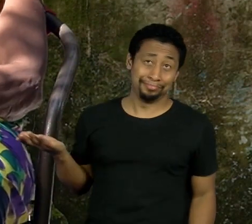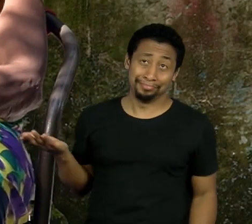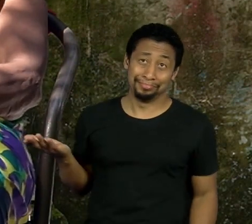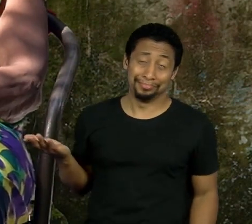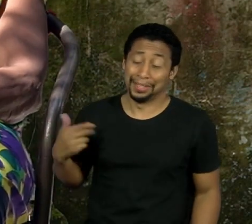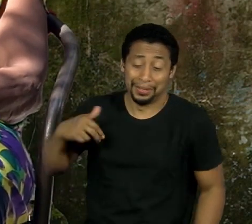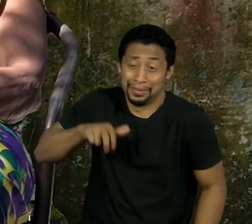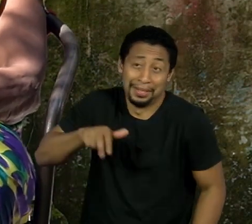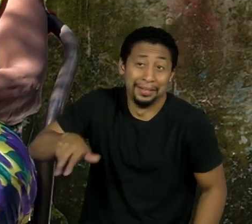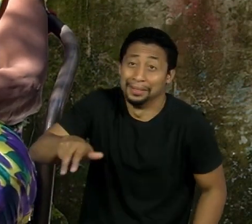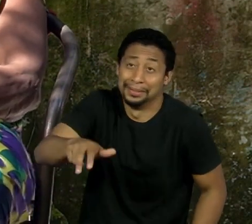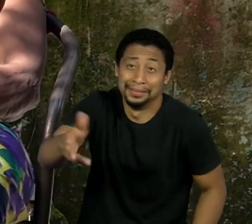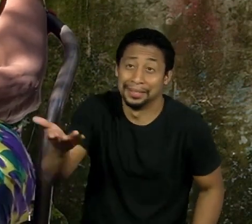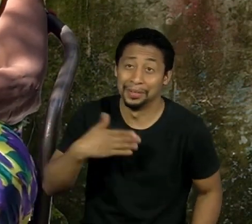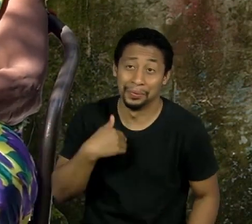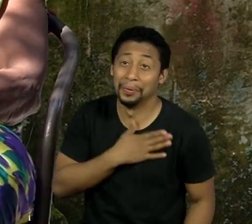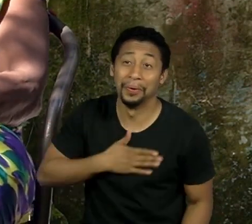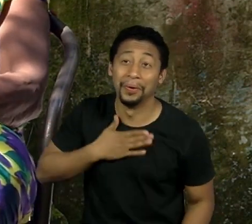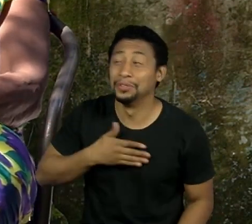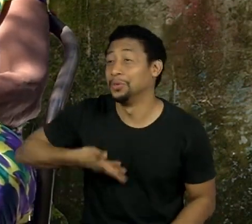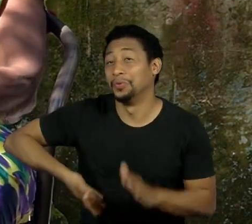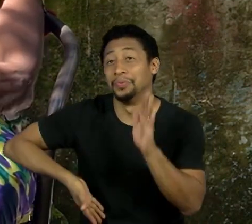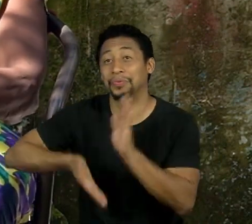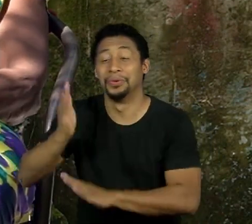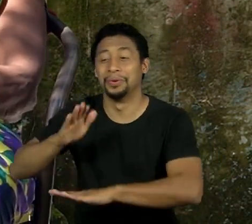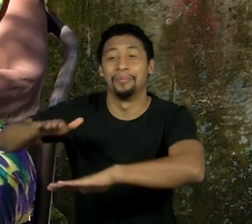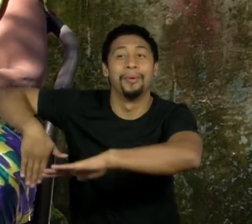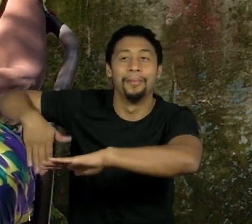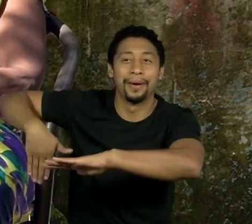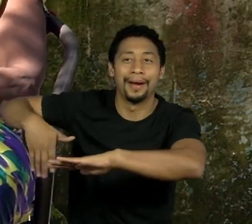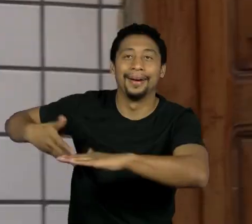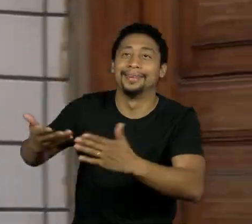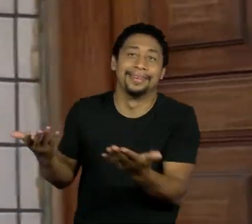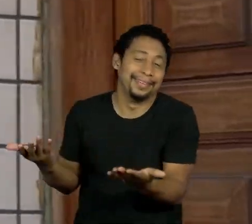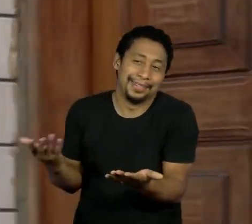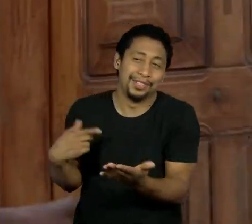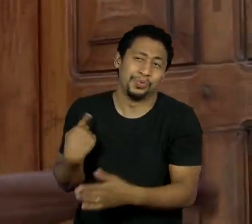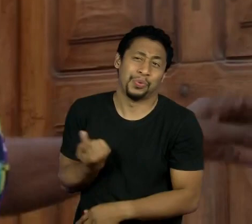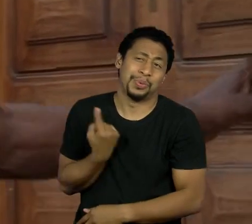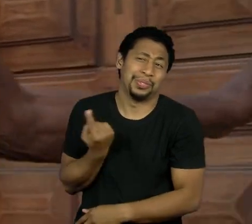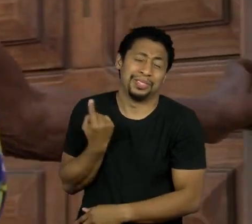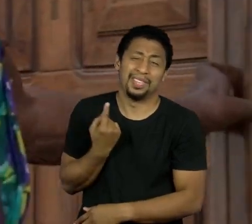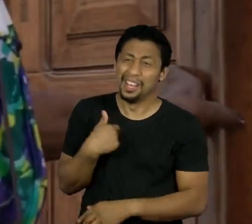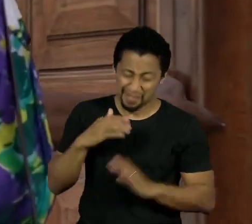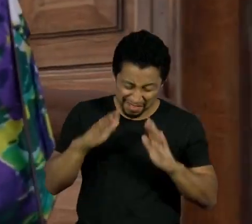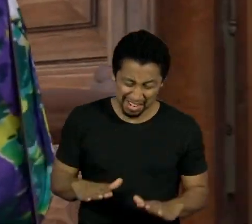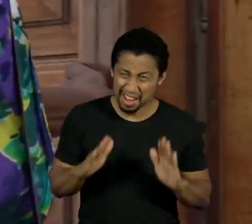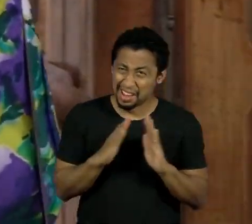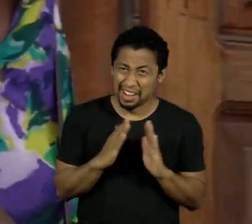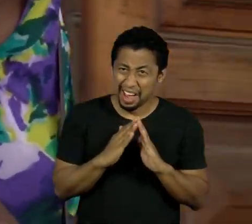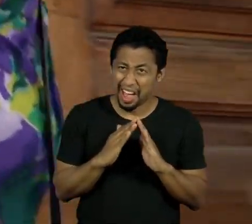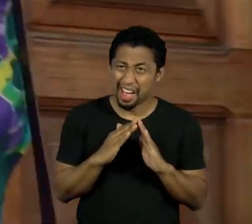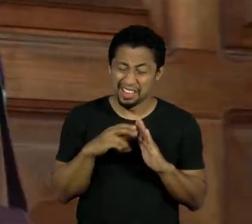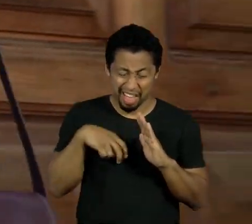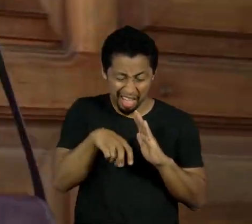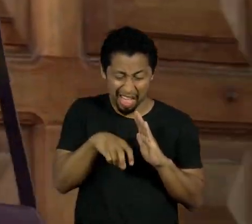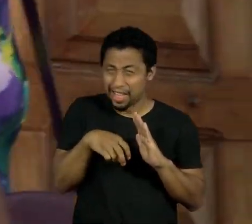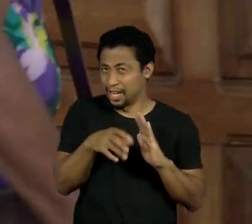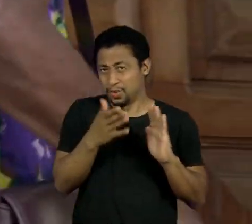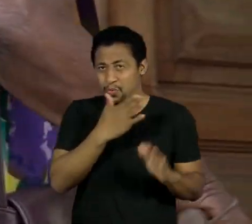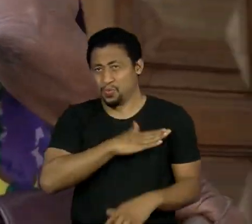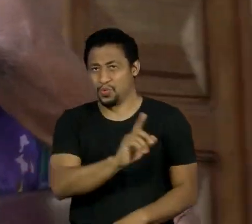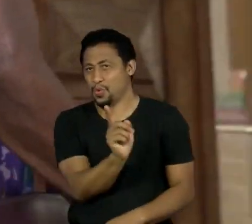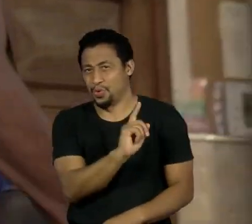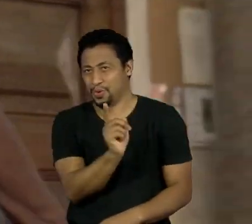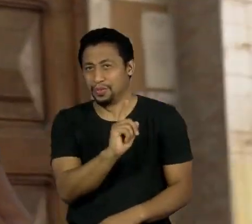Eu ando por aqui tudo. Vou na praia, sozinha. Não gosto de ficar em casa, sentada. Porque se eu ficar